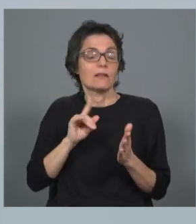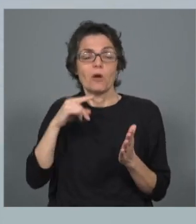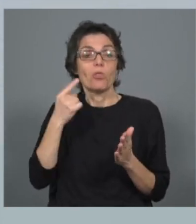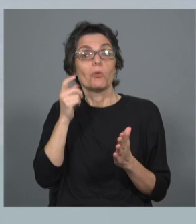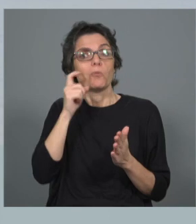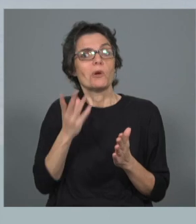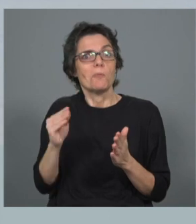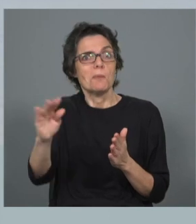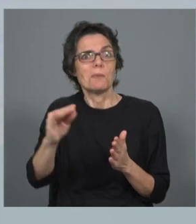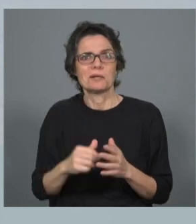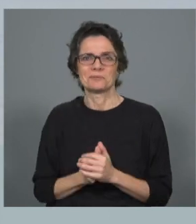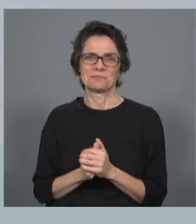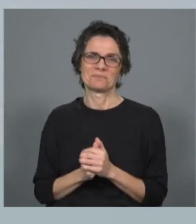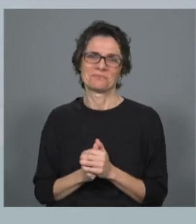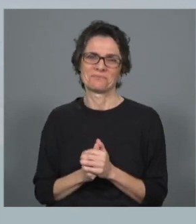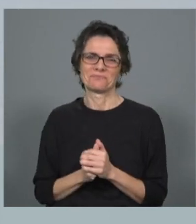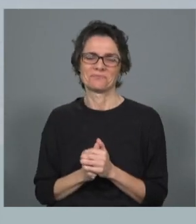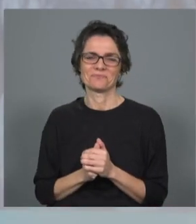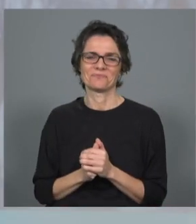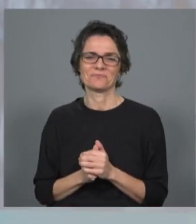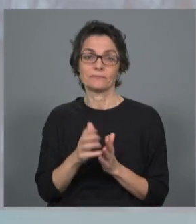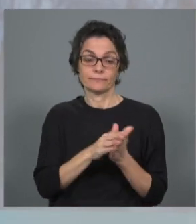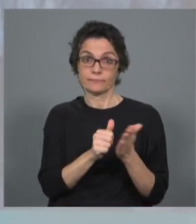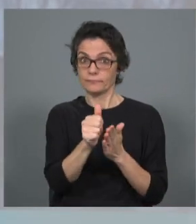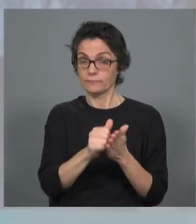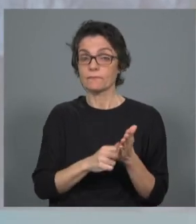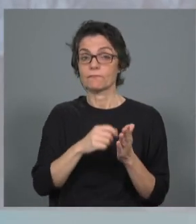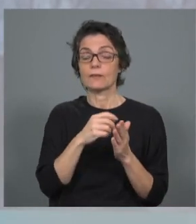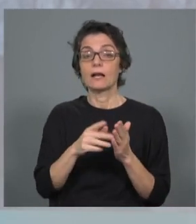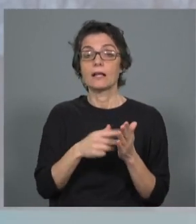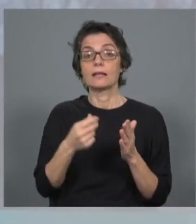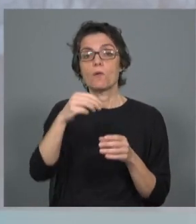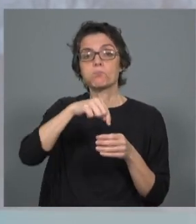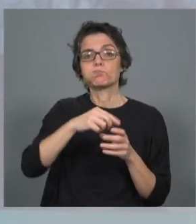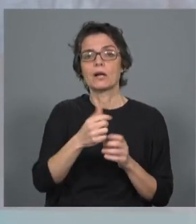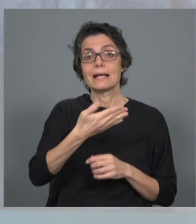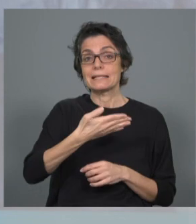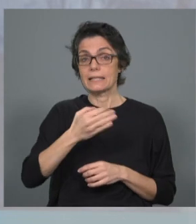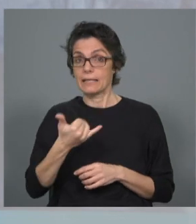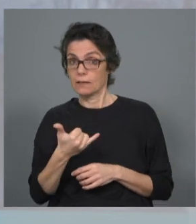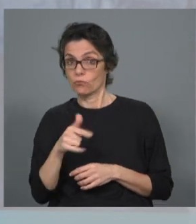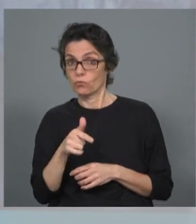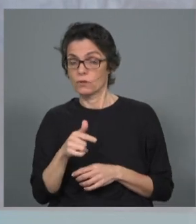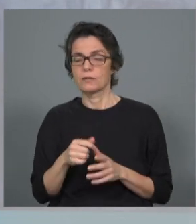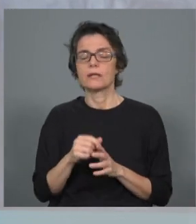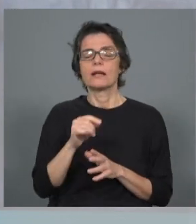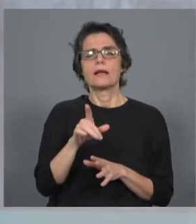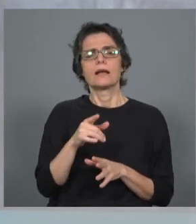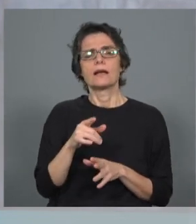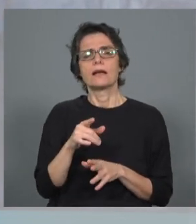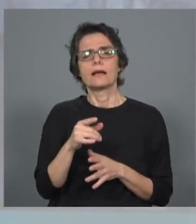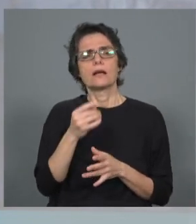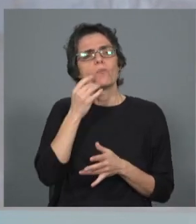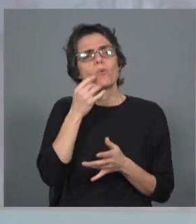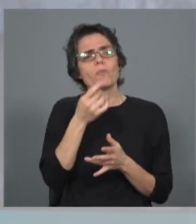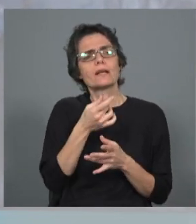primitiva, aprofundá-la. Temos na Bíblia 72 livros, não é? E podemos, de que forma é que interessa ler